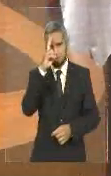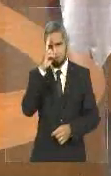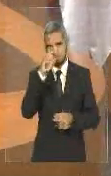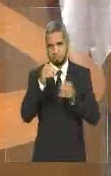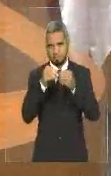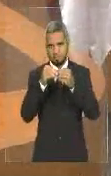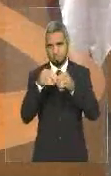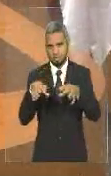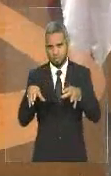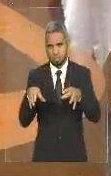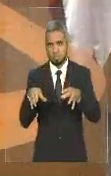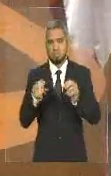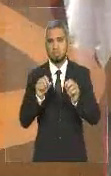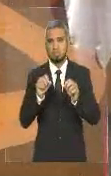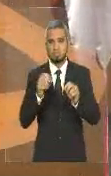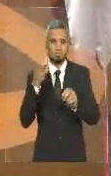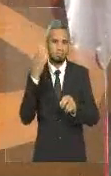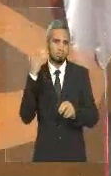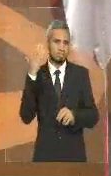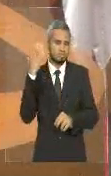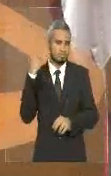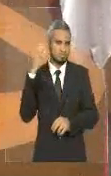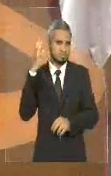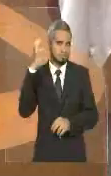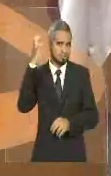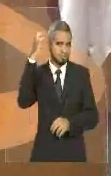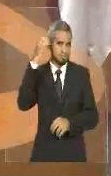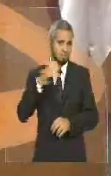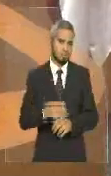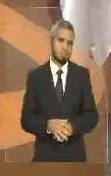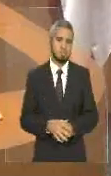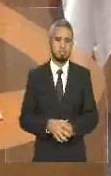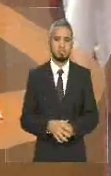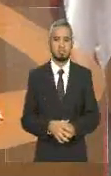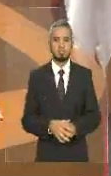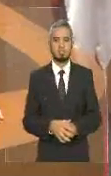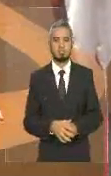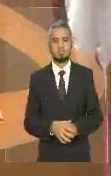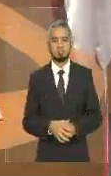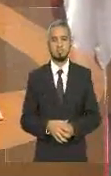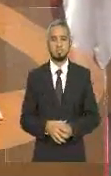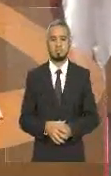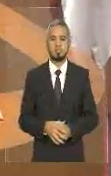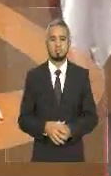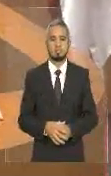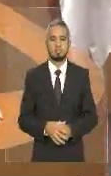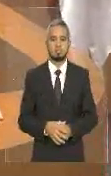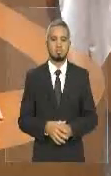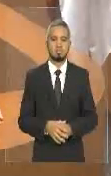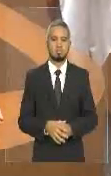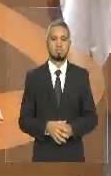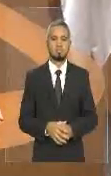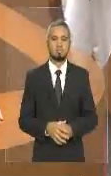por conta da administração indevida e da concessão indevida de isenções de ICMS.